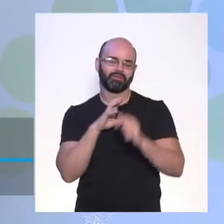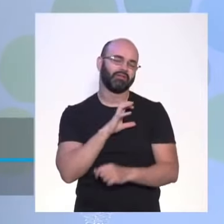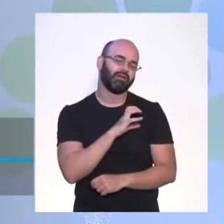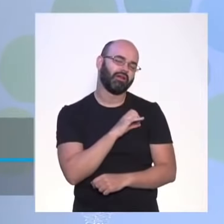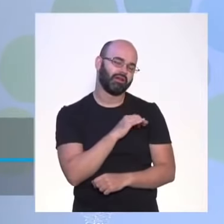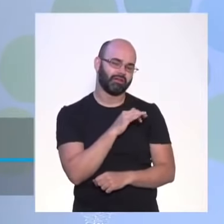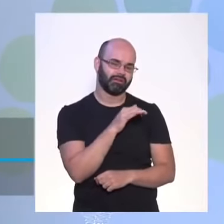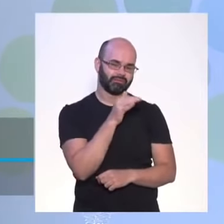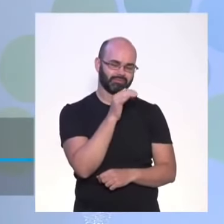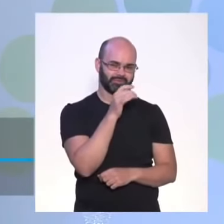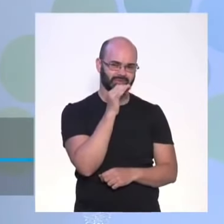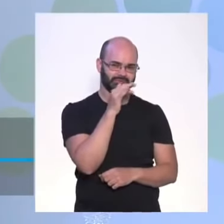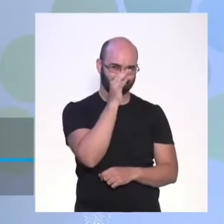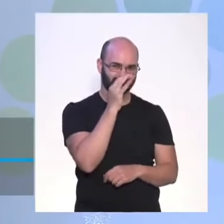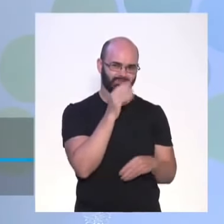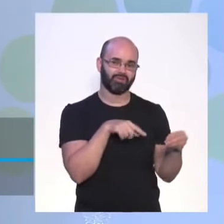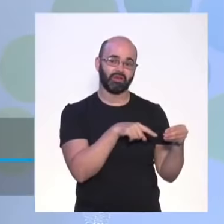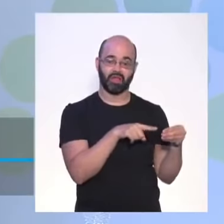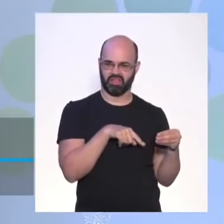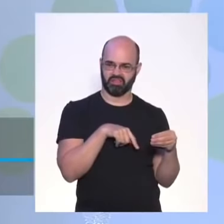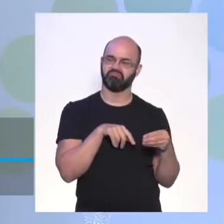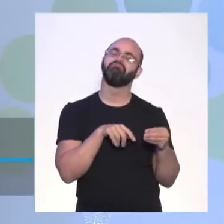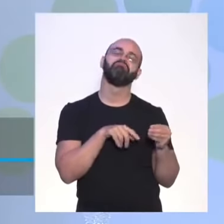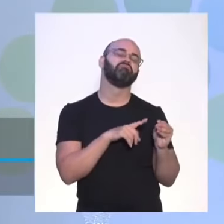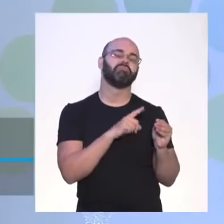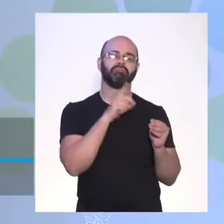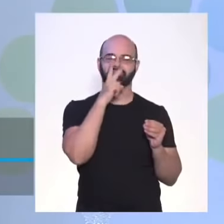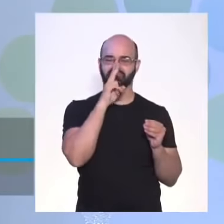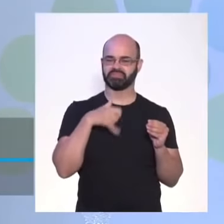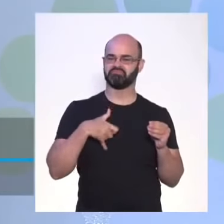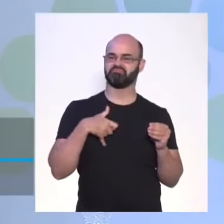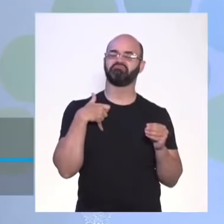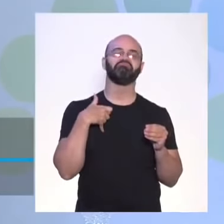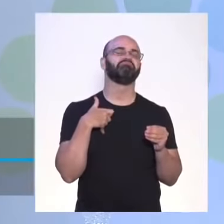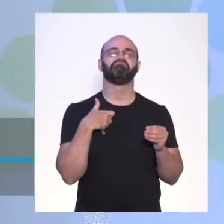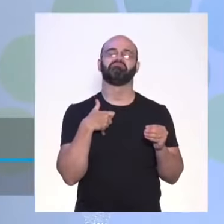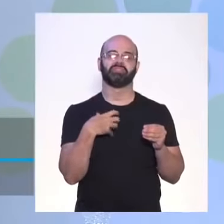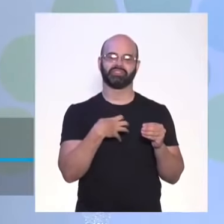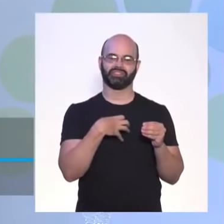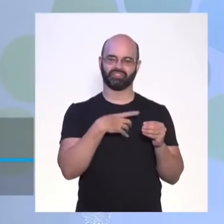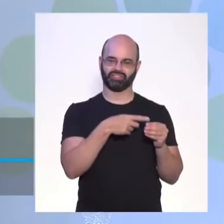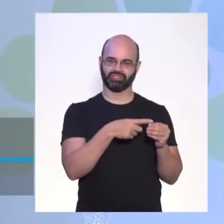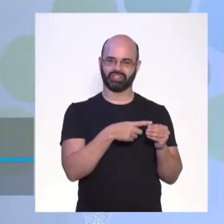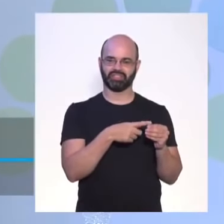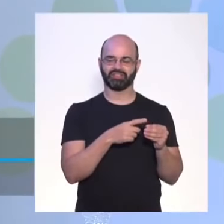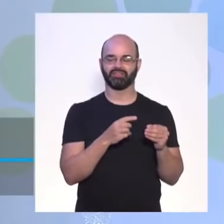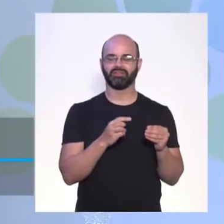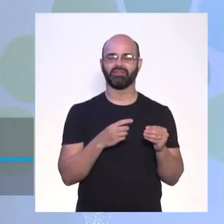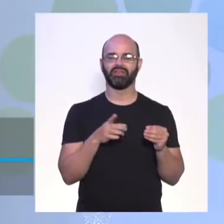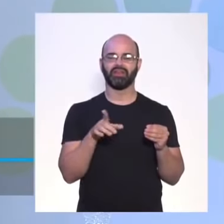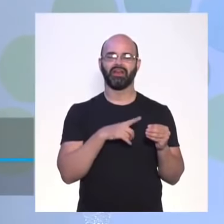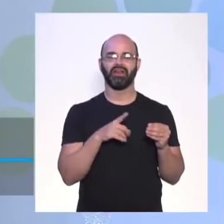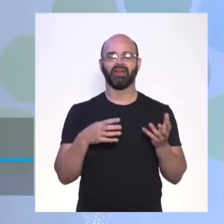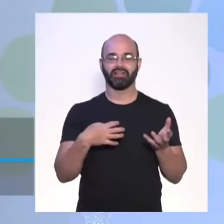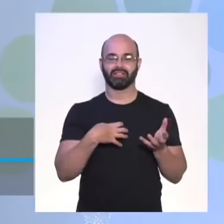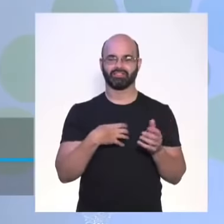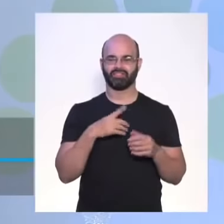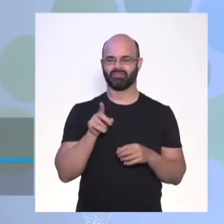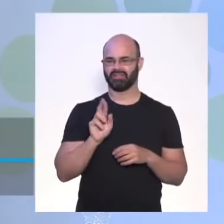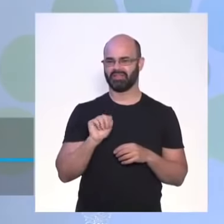um comportamento melodramático e é orgulhosa a sua atitude contraditória faz com que o Pequeno Príncipe